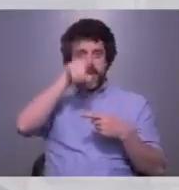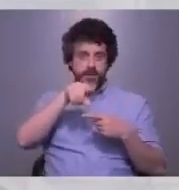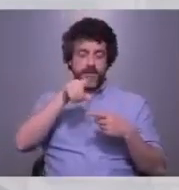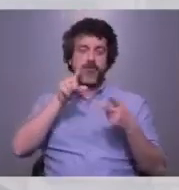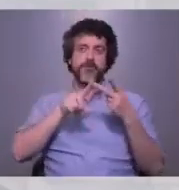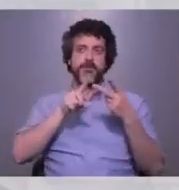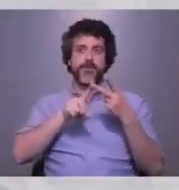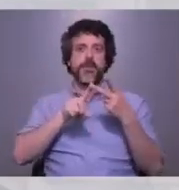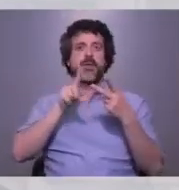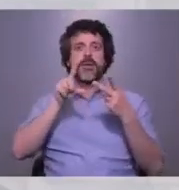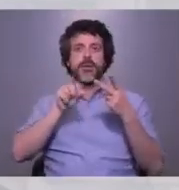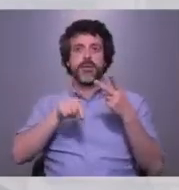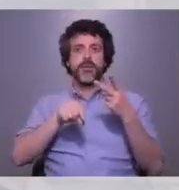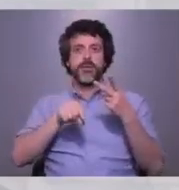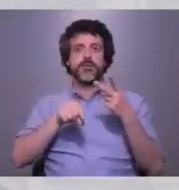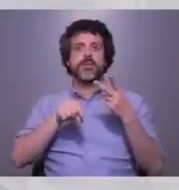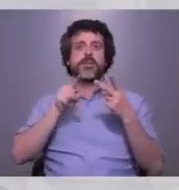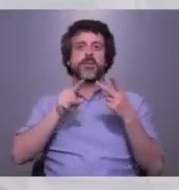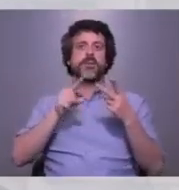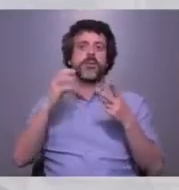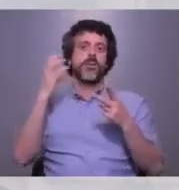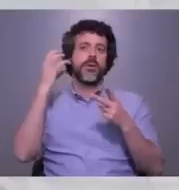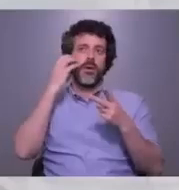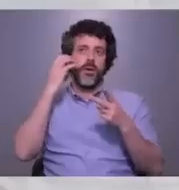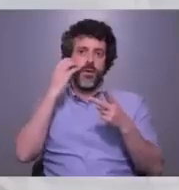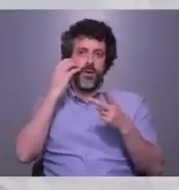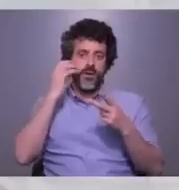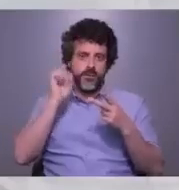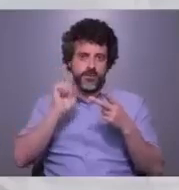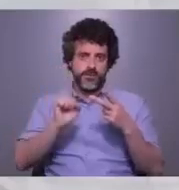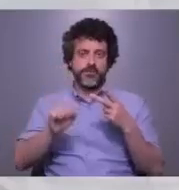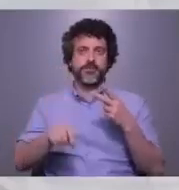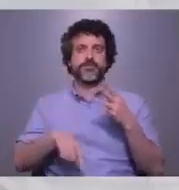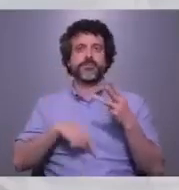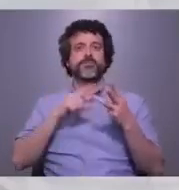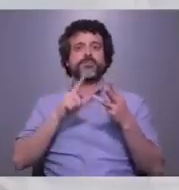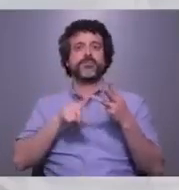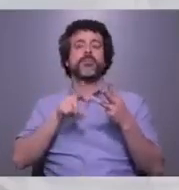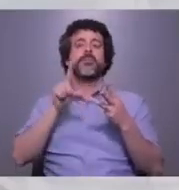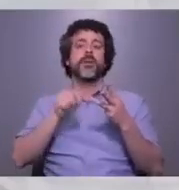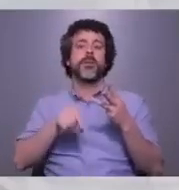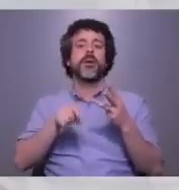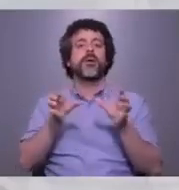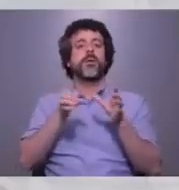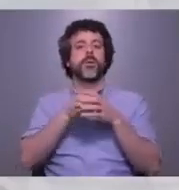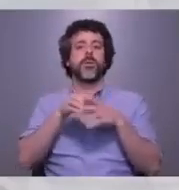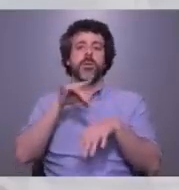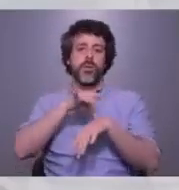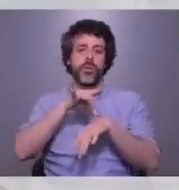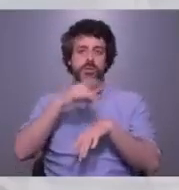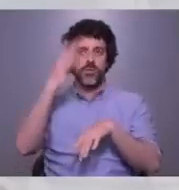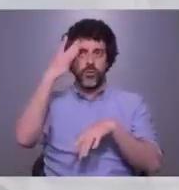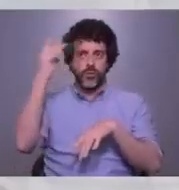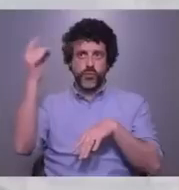a Companhia de Artilharia Angola 6870, o Retiro de Doentes da Diocese de